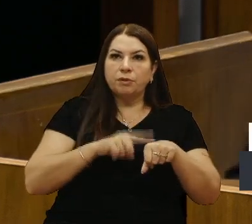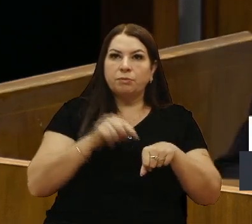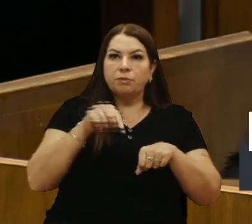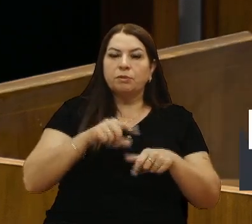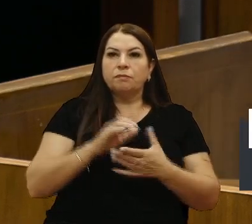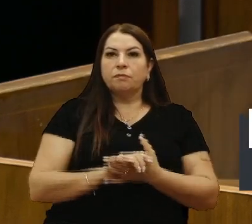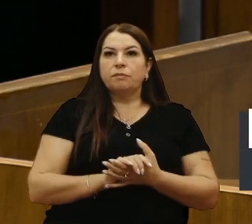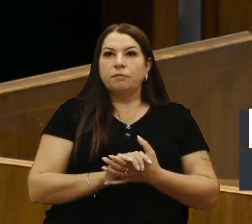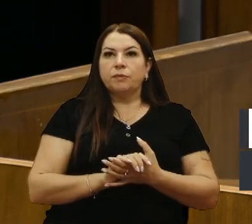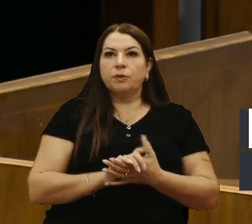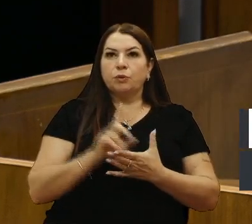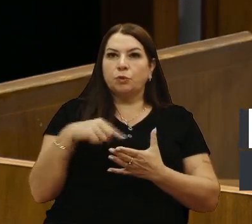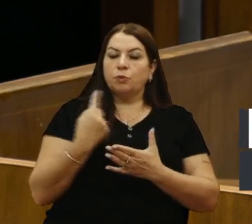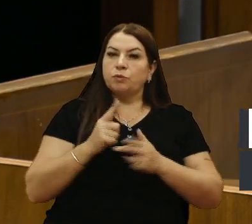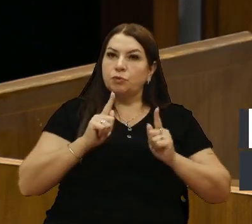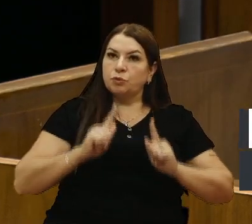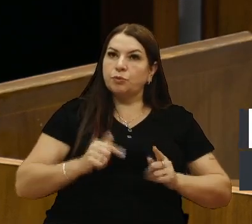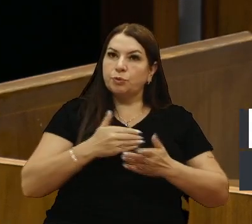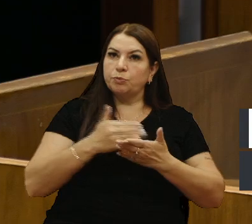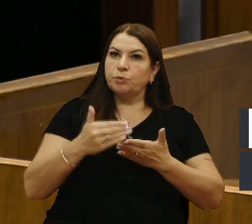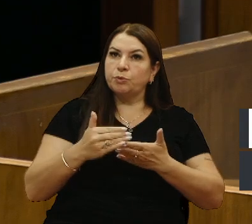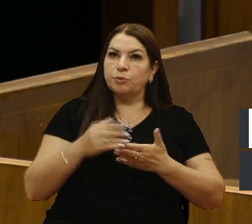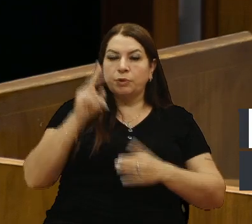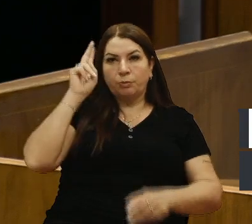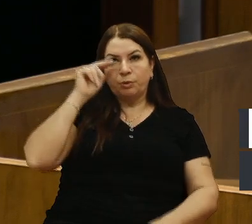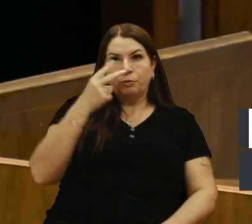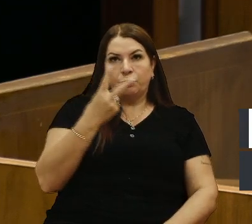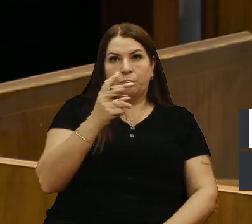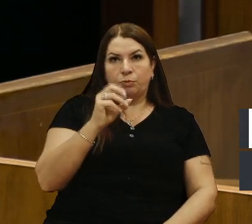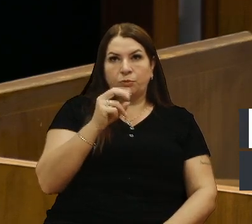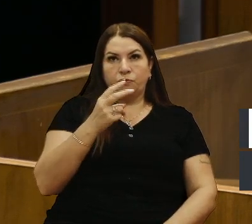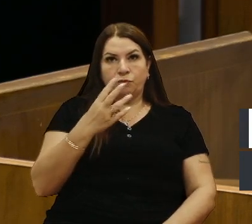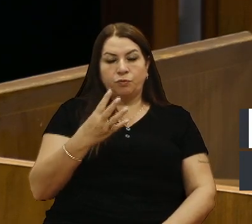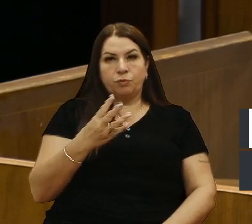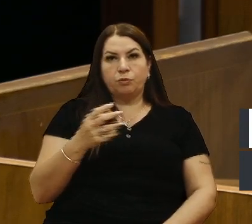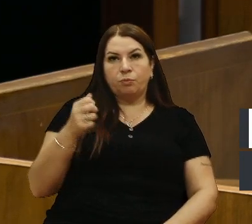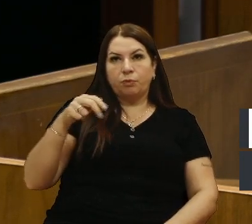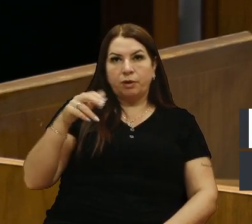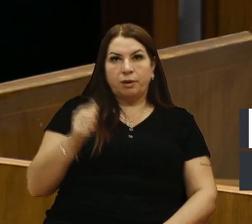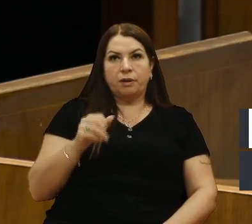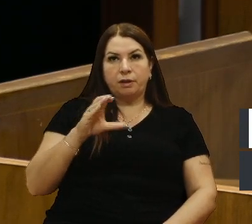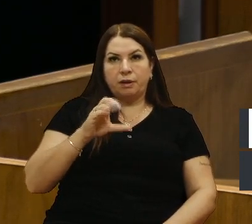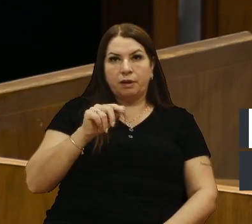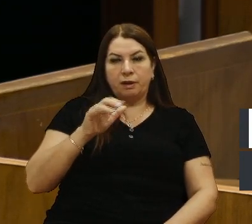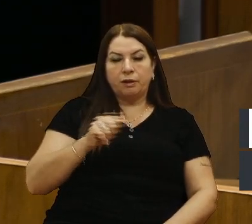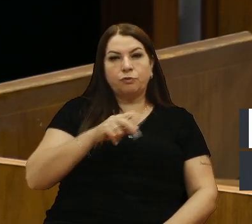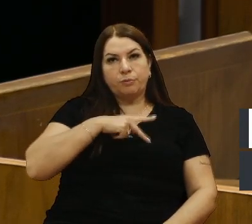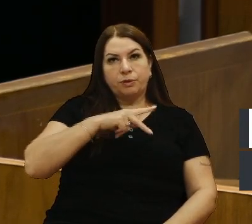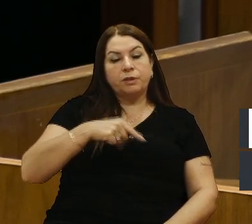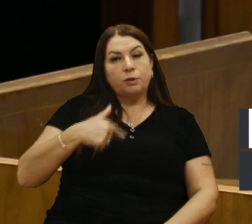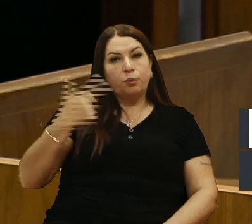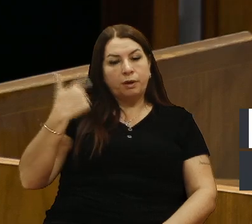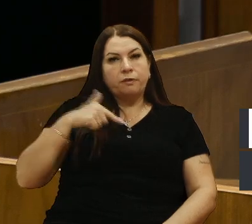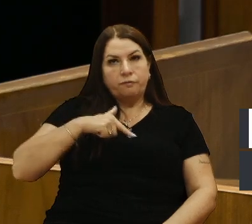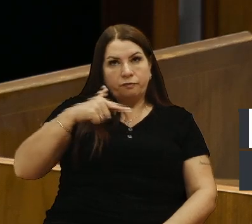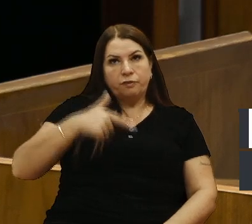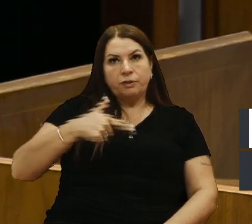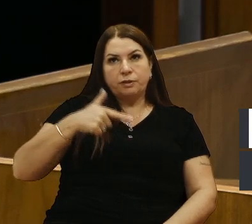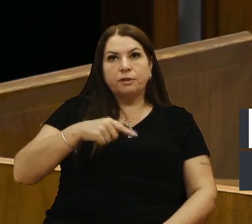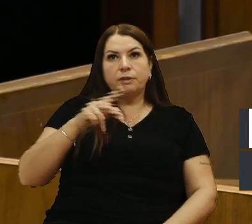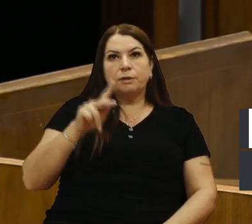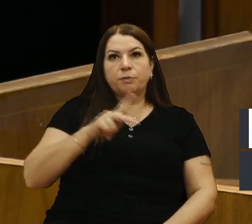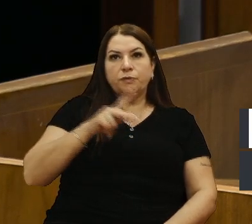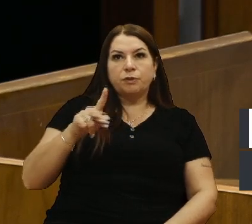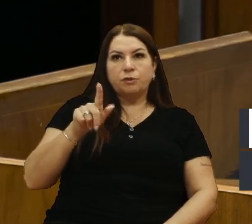aqui. A nossa gestão iniciou em abril de 2024, com a Ana Cláudia presidente, eu era vice-presidente e a professora Gisele